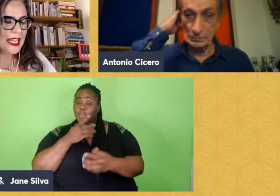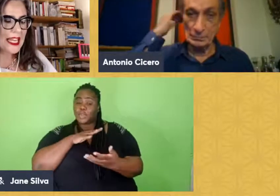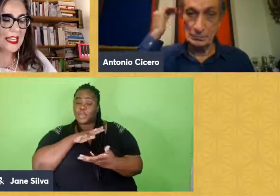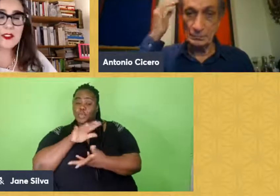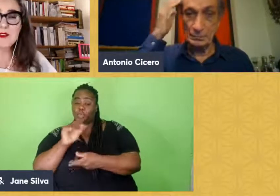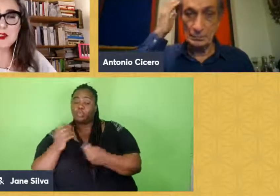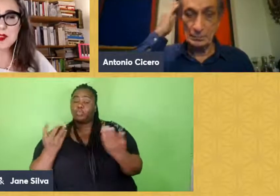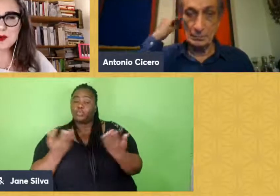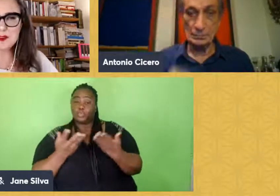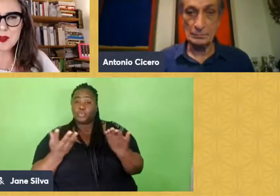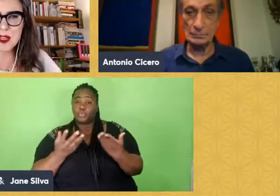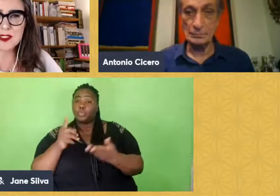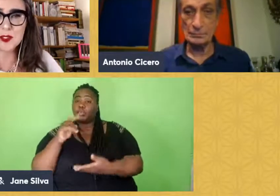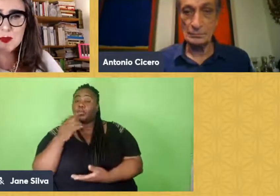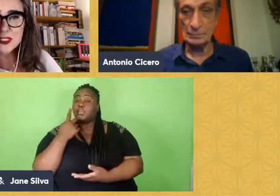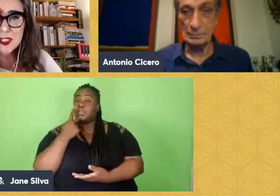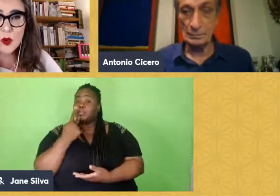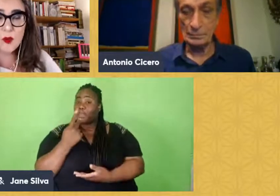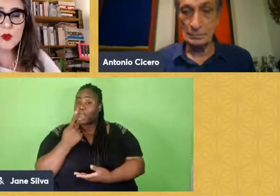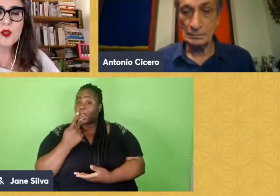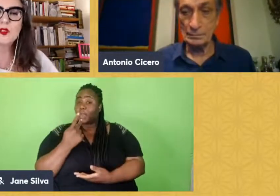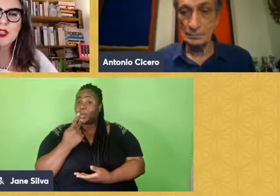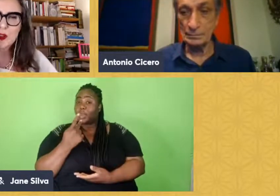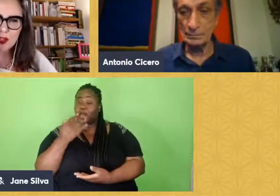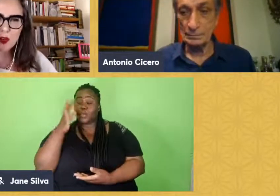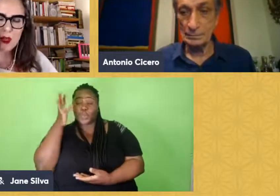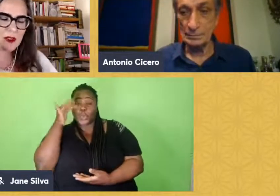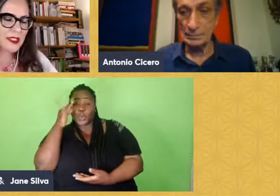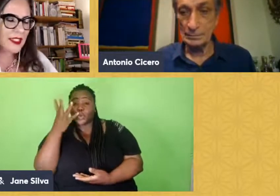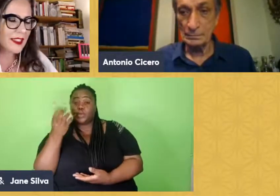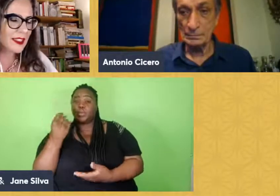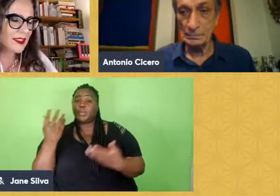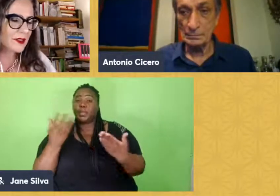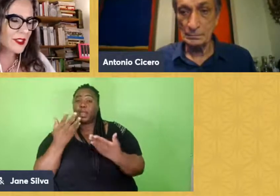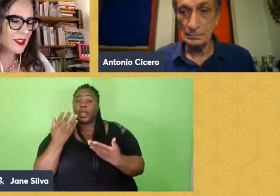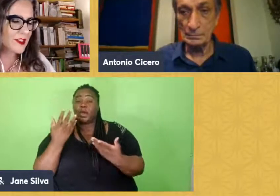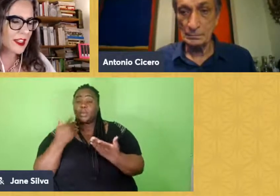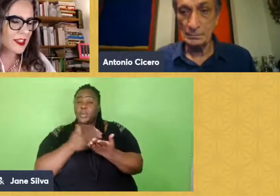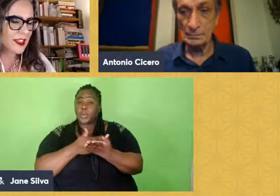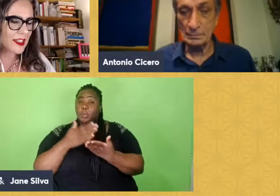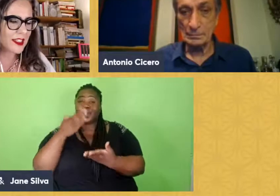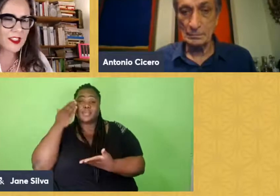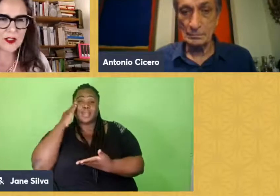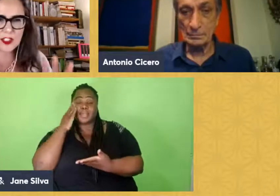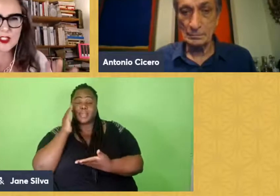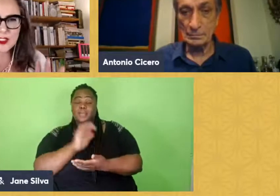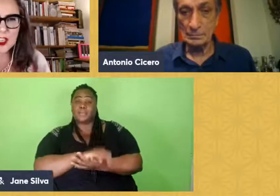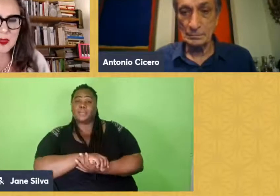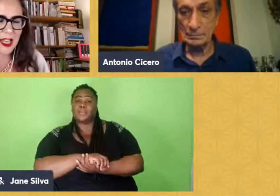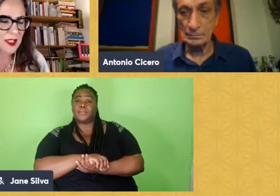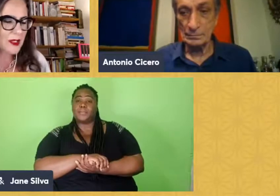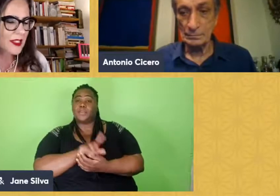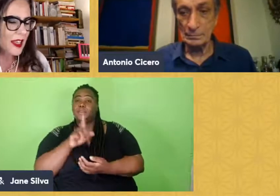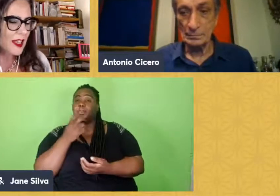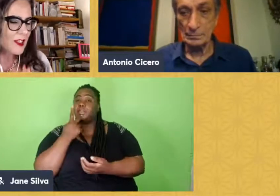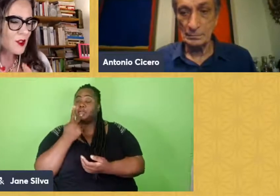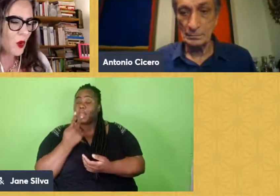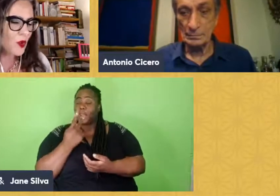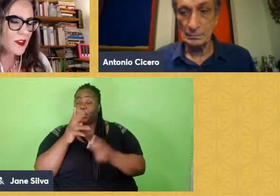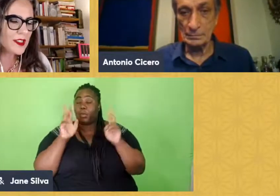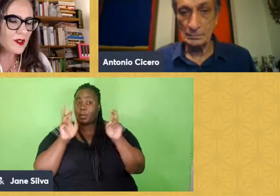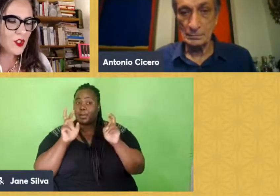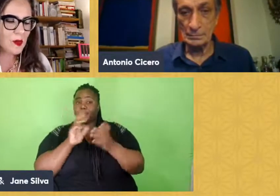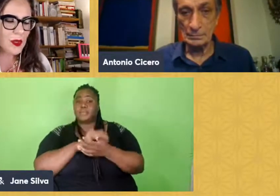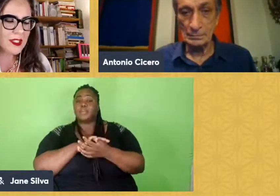contemporâneo, e aí você fez uma afirmação que me intrigou muito, e agora eu começo a entender, né? Que você disse assim, abre aspas,